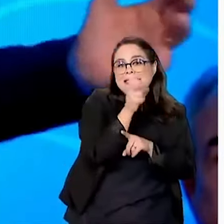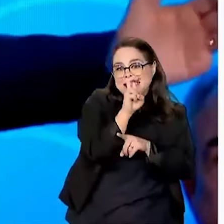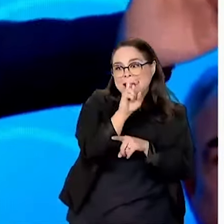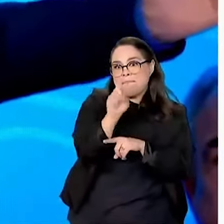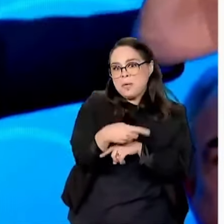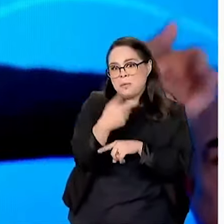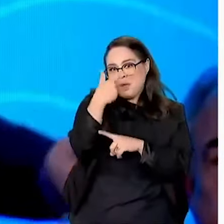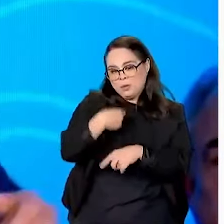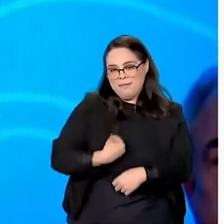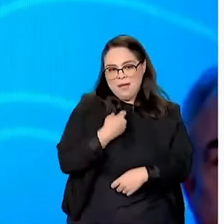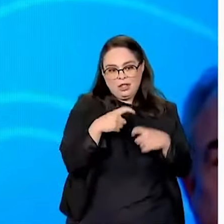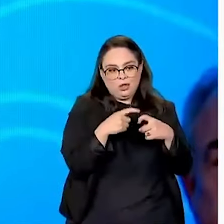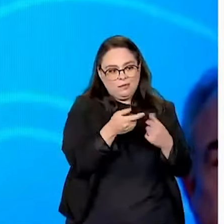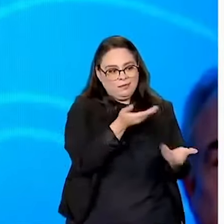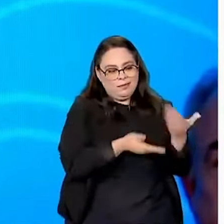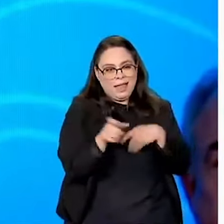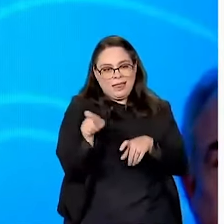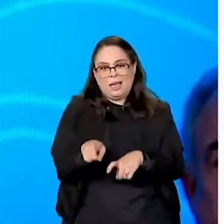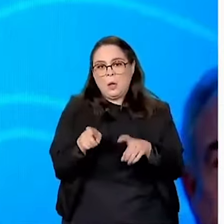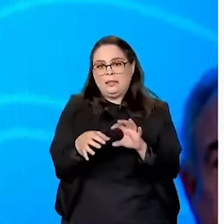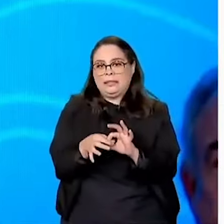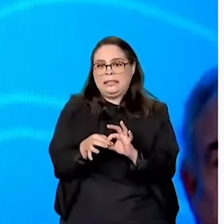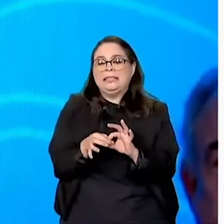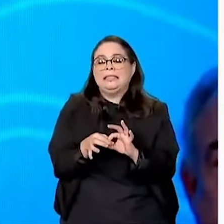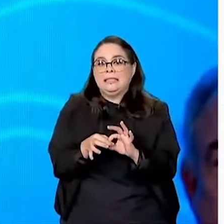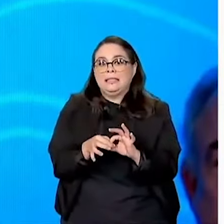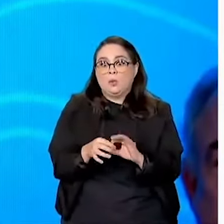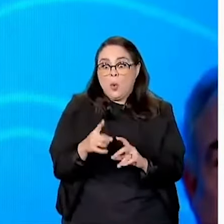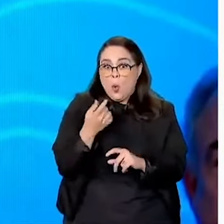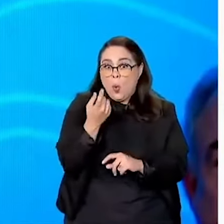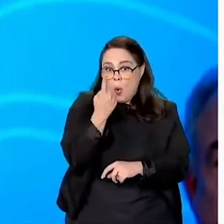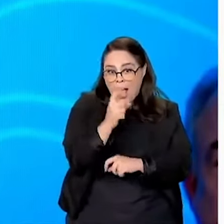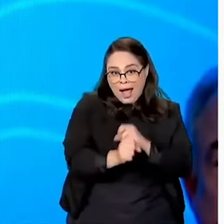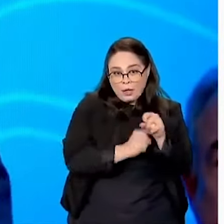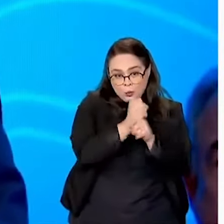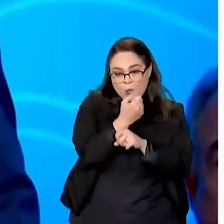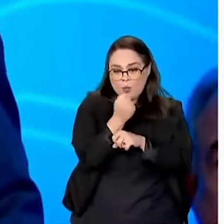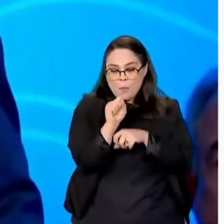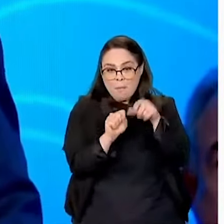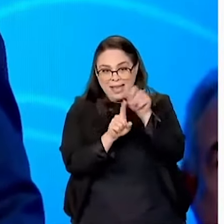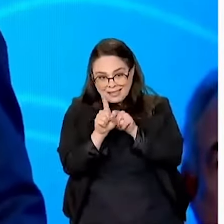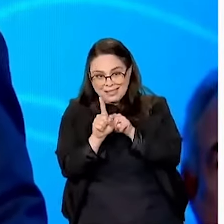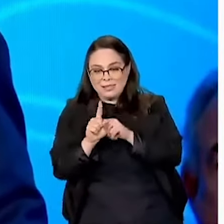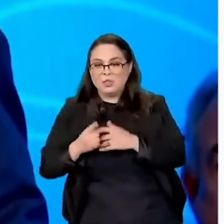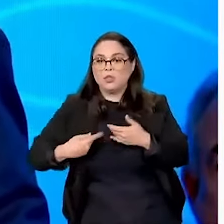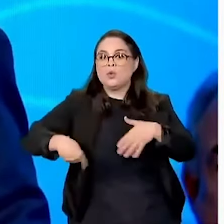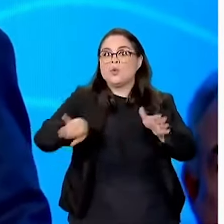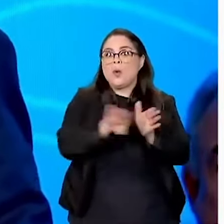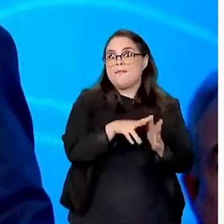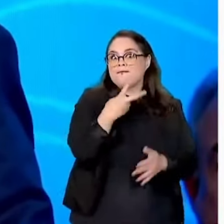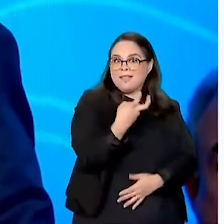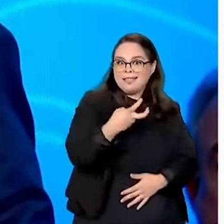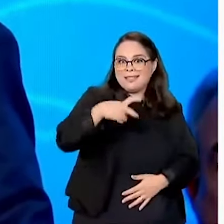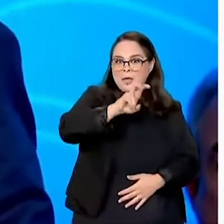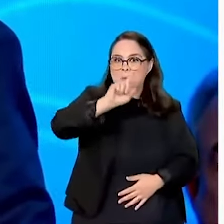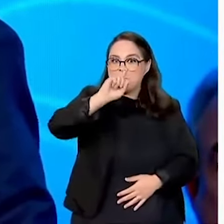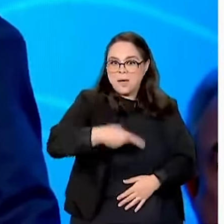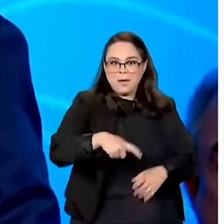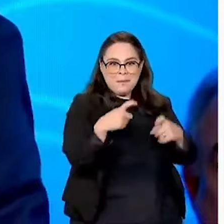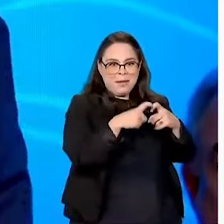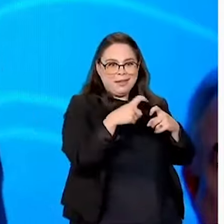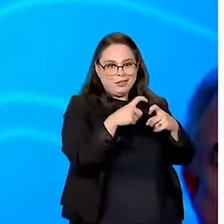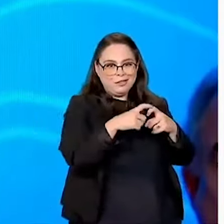mil médicos atendendo as cidades do interior. Em apenas um ano e 8 meses, já chegamos a 25 mil